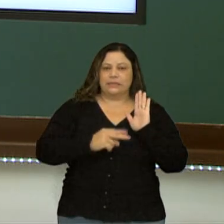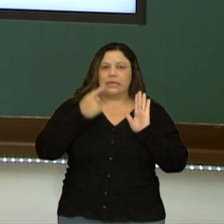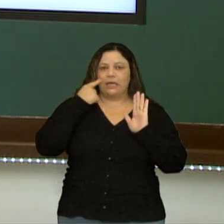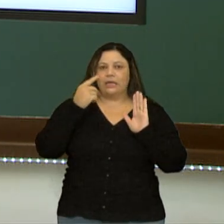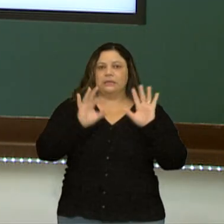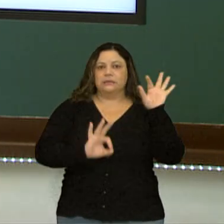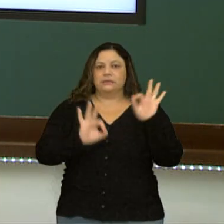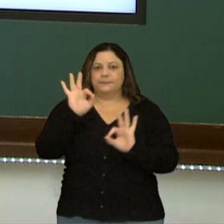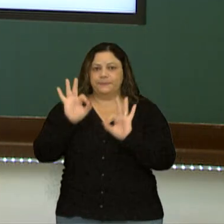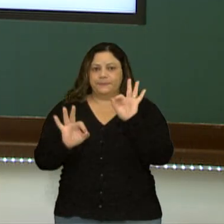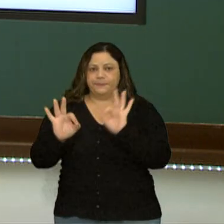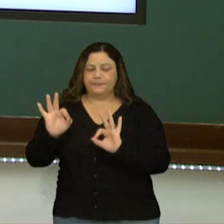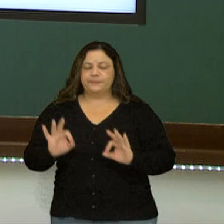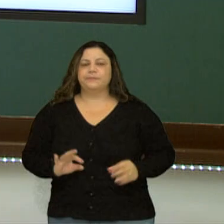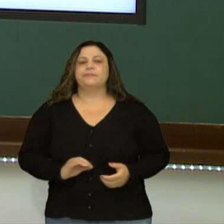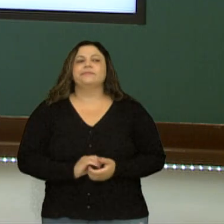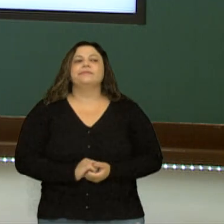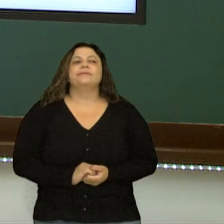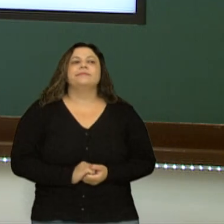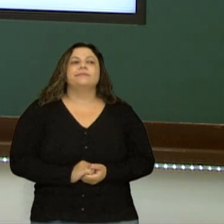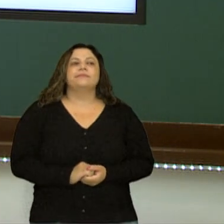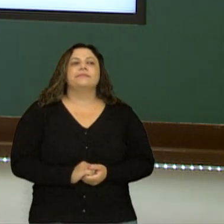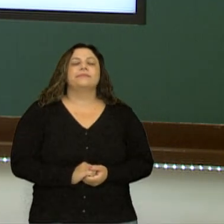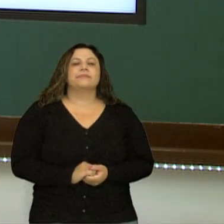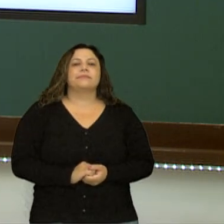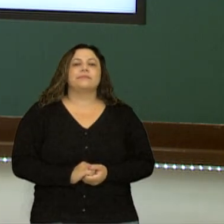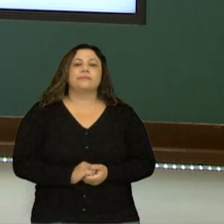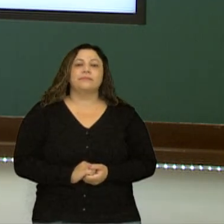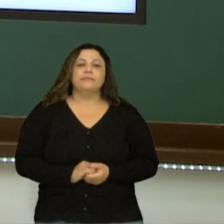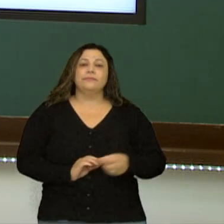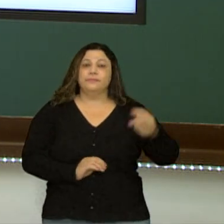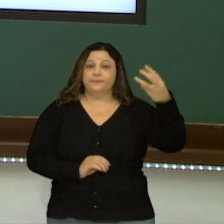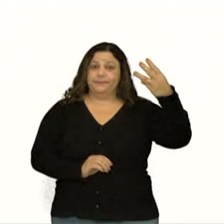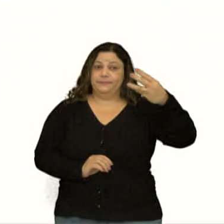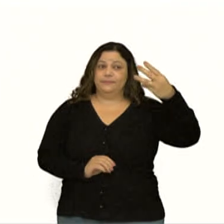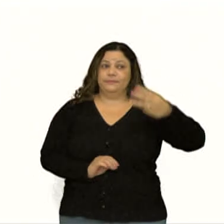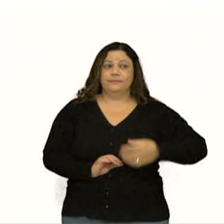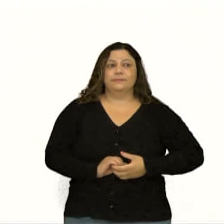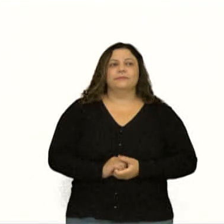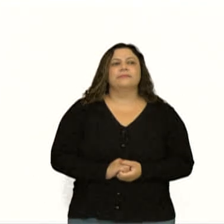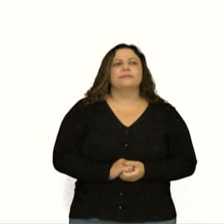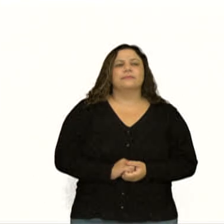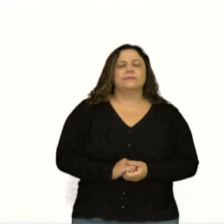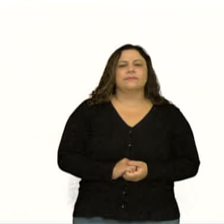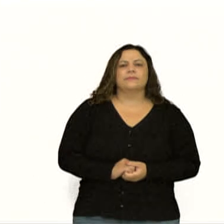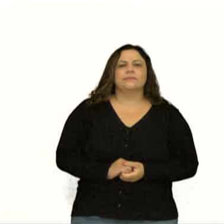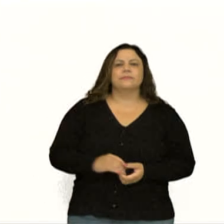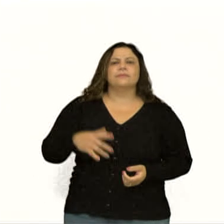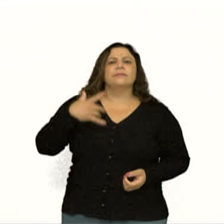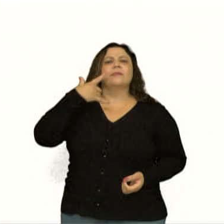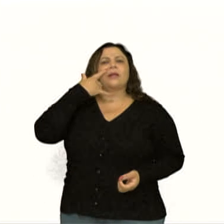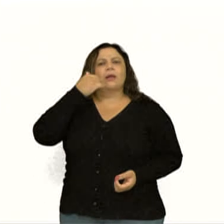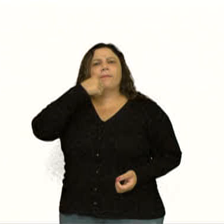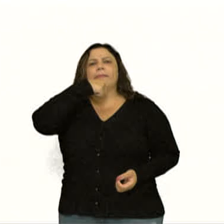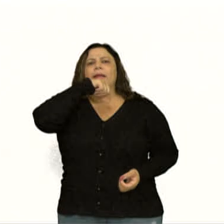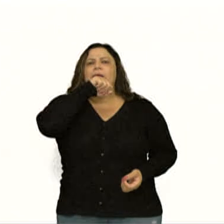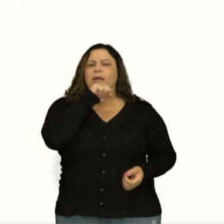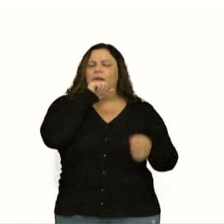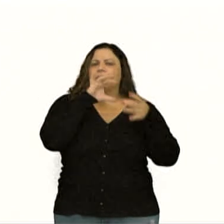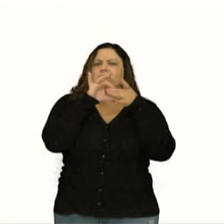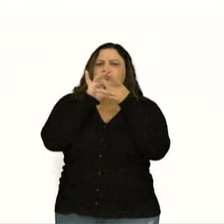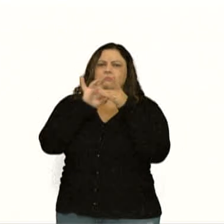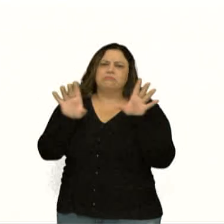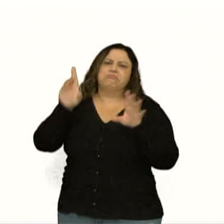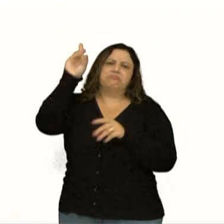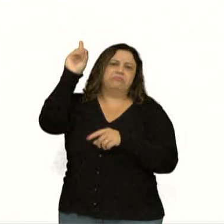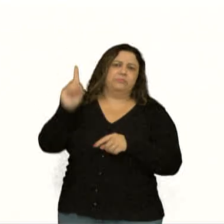dessa organização. Veja aqui então, 3. Aos pais pertence a prioridade do direito de escolher o tipo